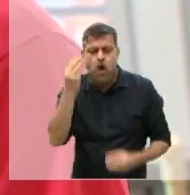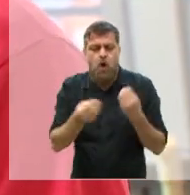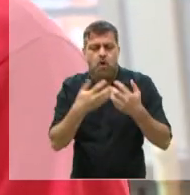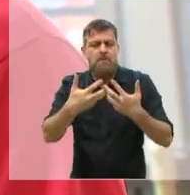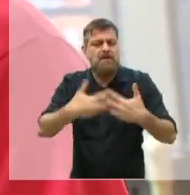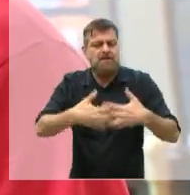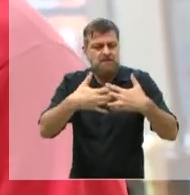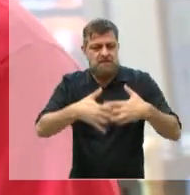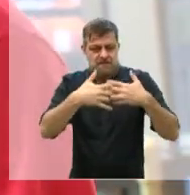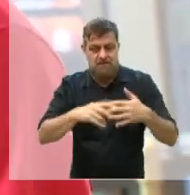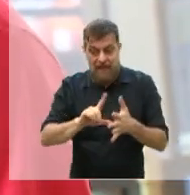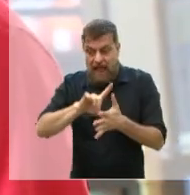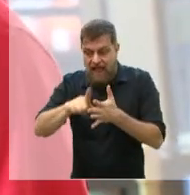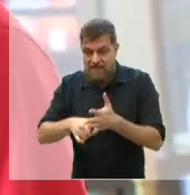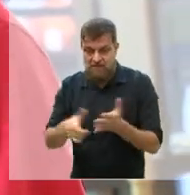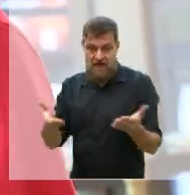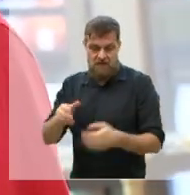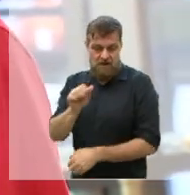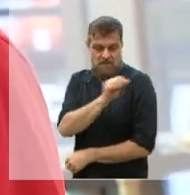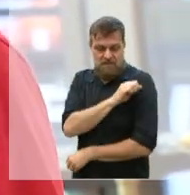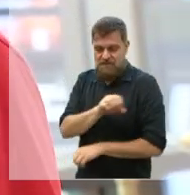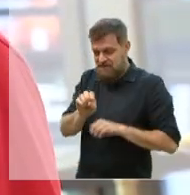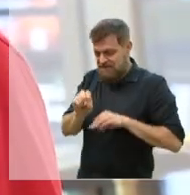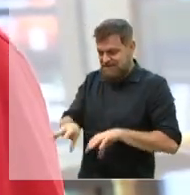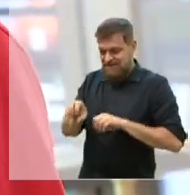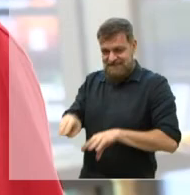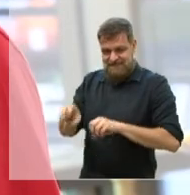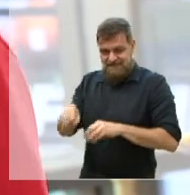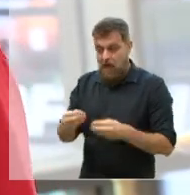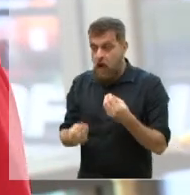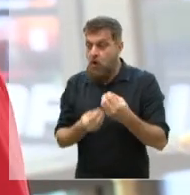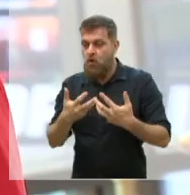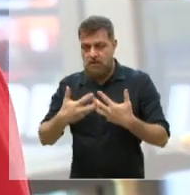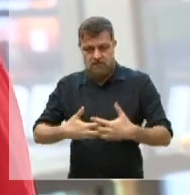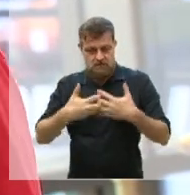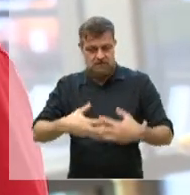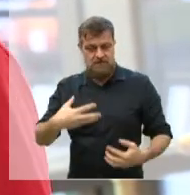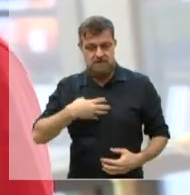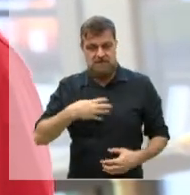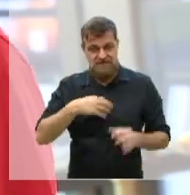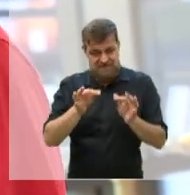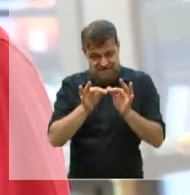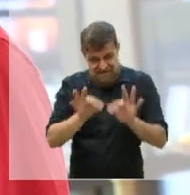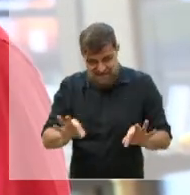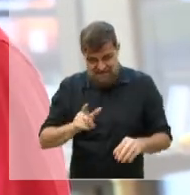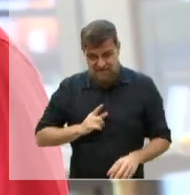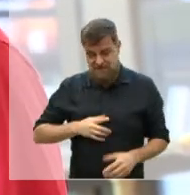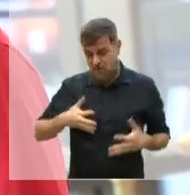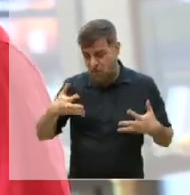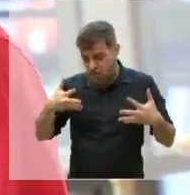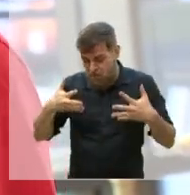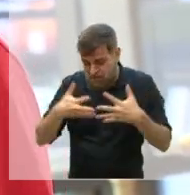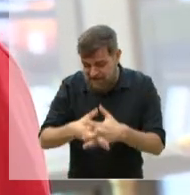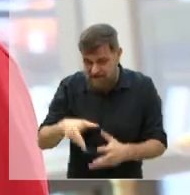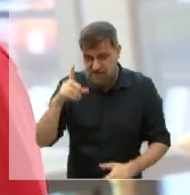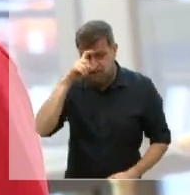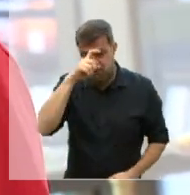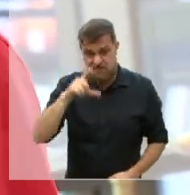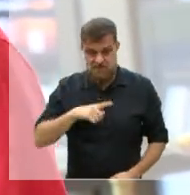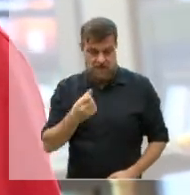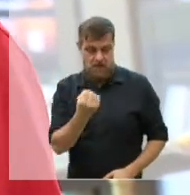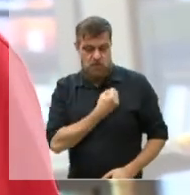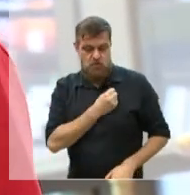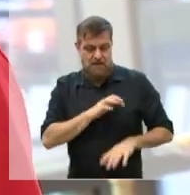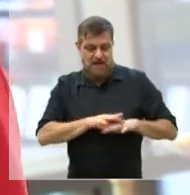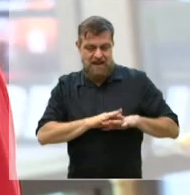tão legal poder explicar para os alunos como é que aquelas coisas funcionam, de maneira simples. Eu acho que o mais complicado na física não são as fórmulas, é